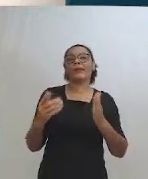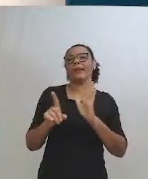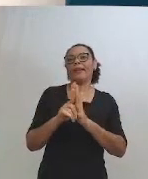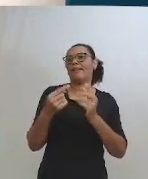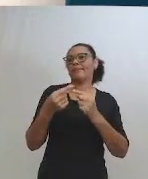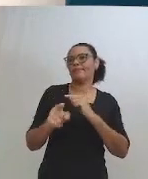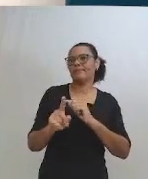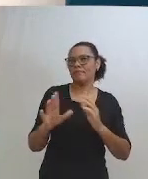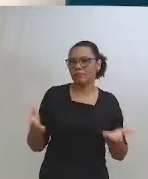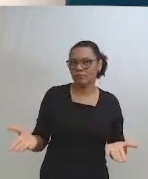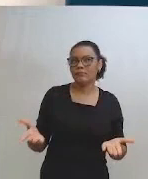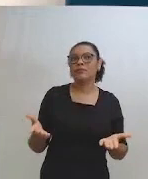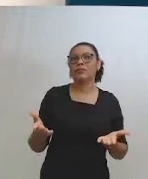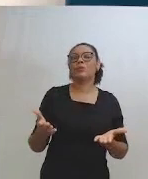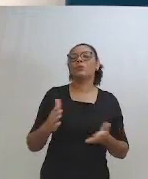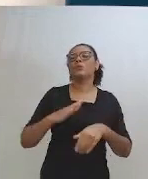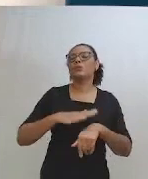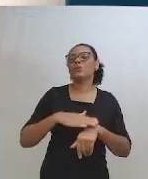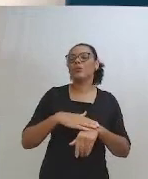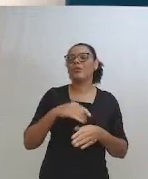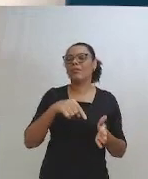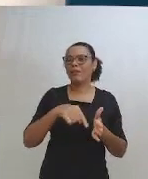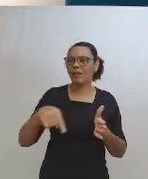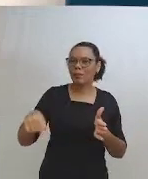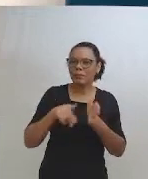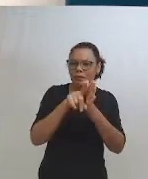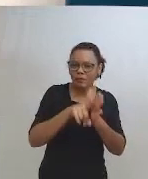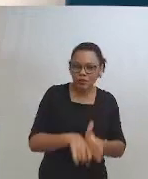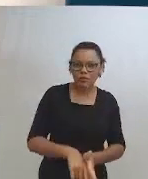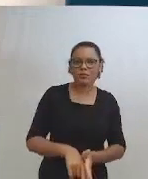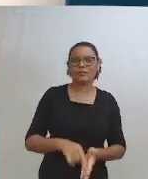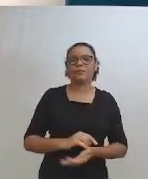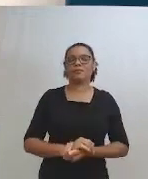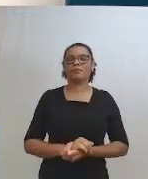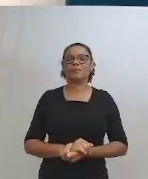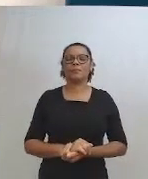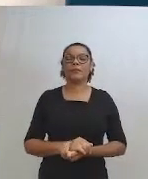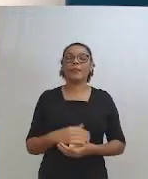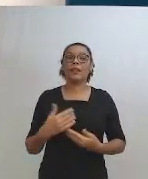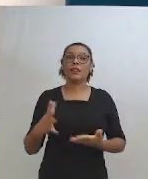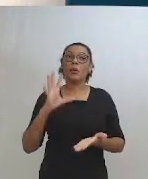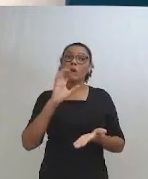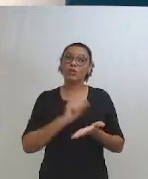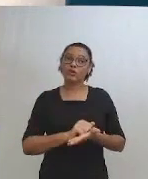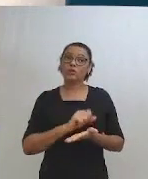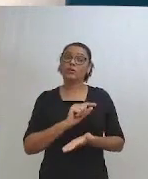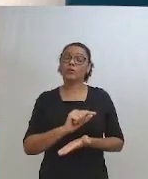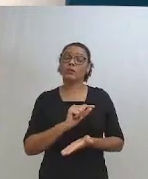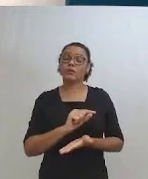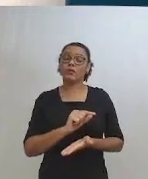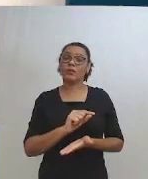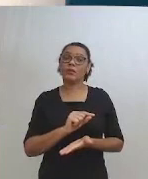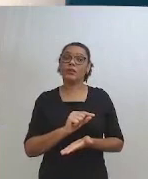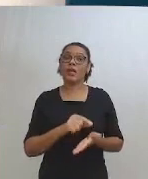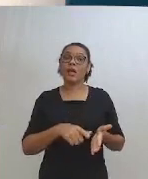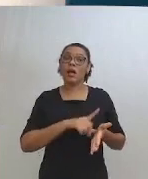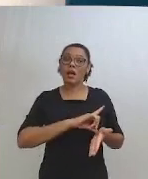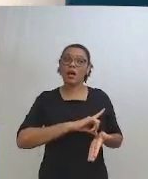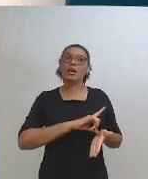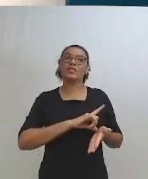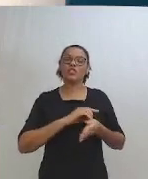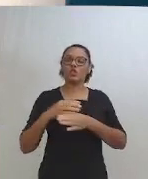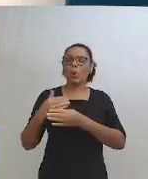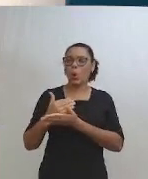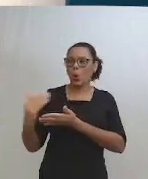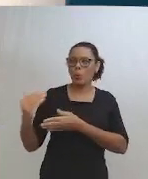embrionária na investigação. Registro que, antes de adentrar a